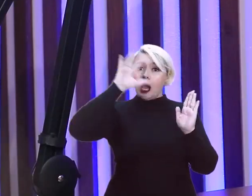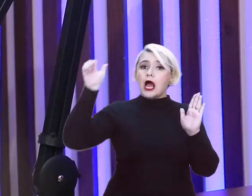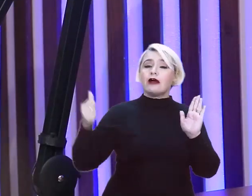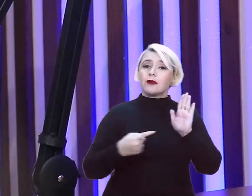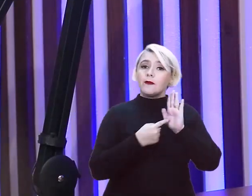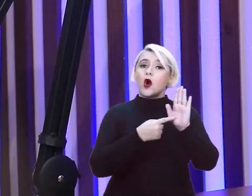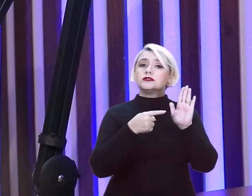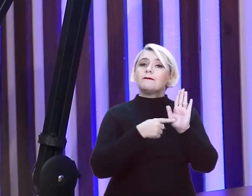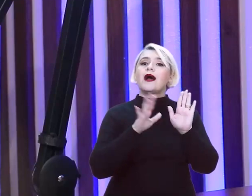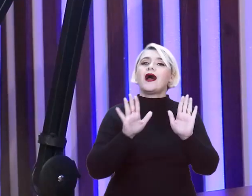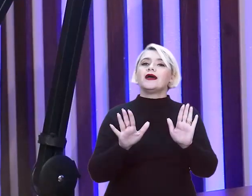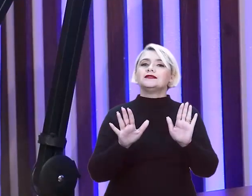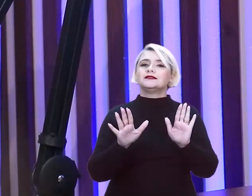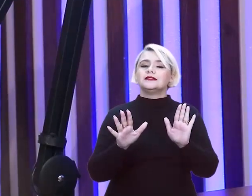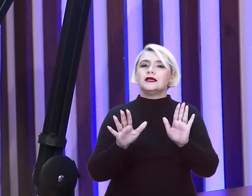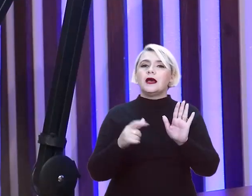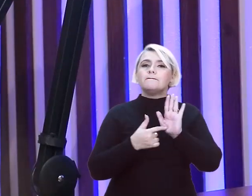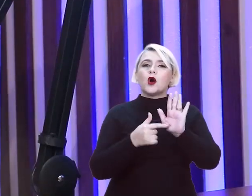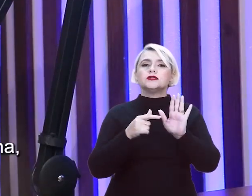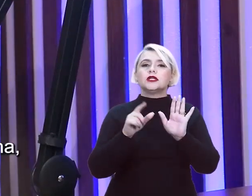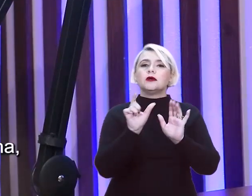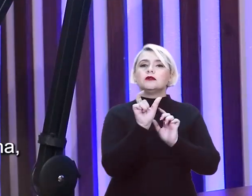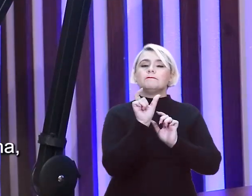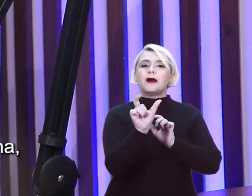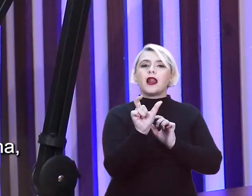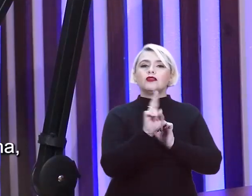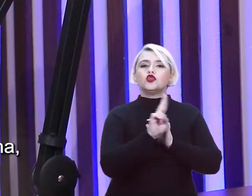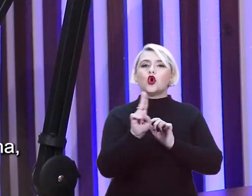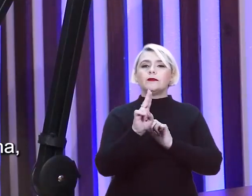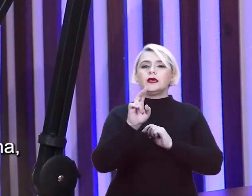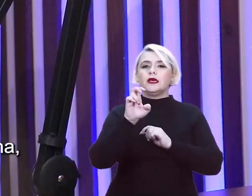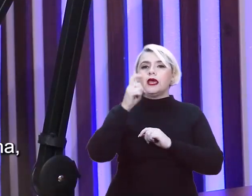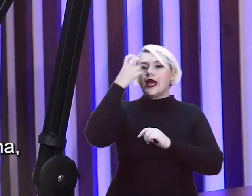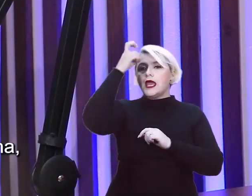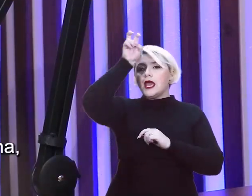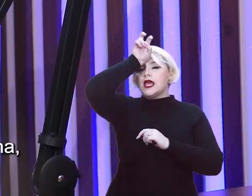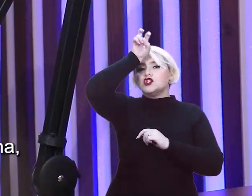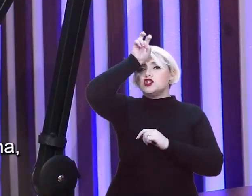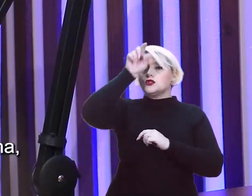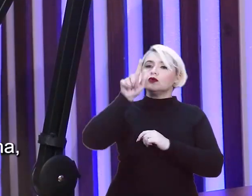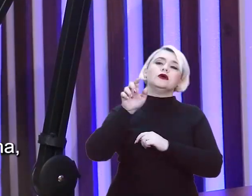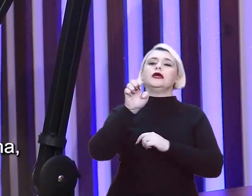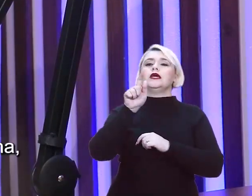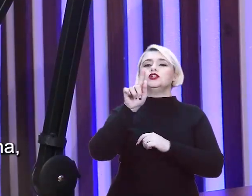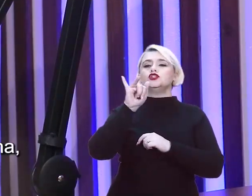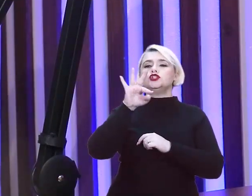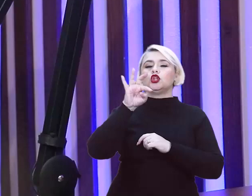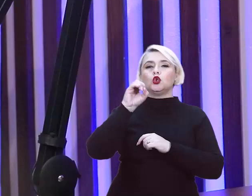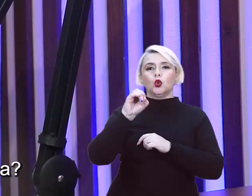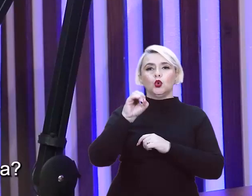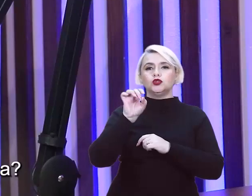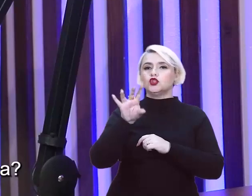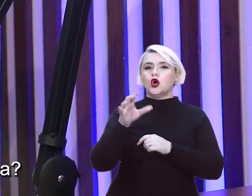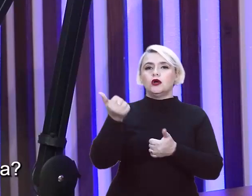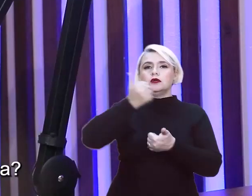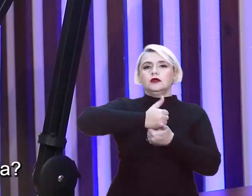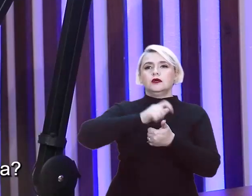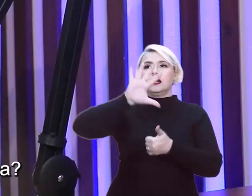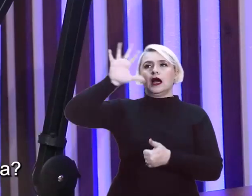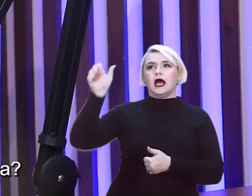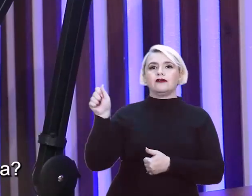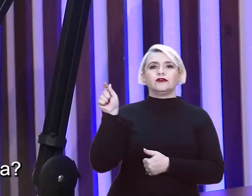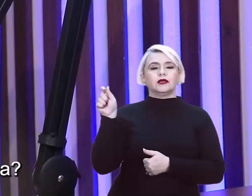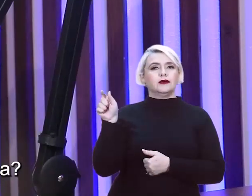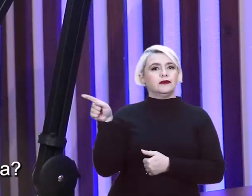mas aparece como Egito. Não se fala mitologia africana, se fala mitologia egípcia. Por que não,